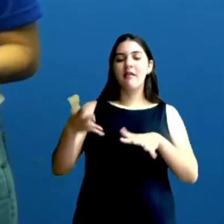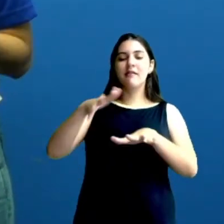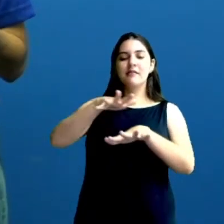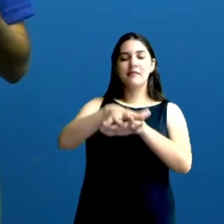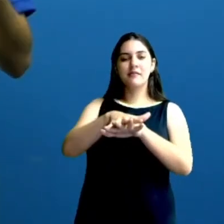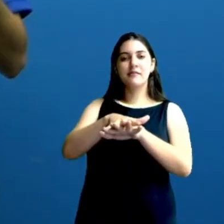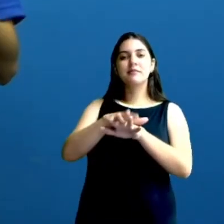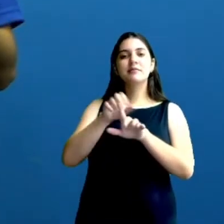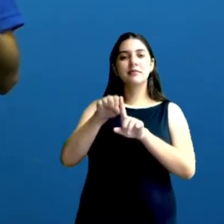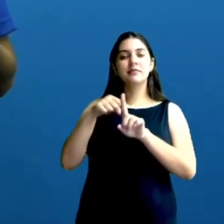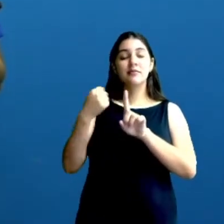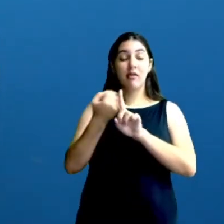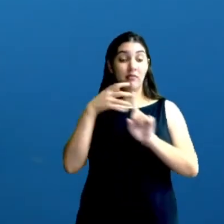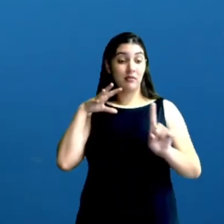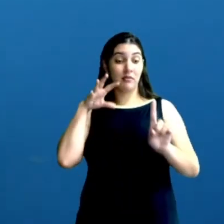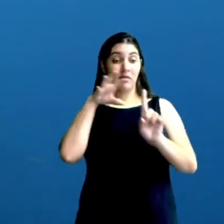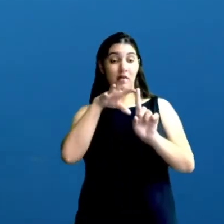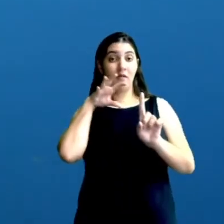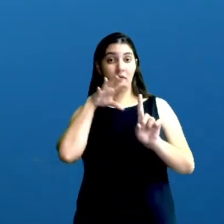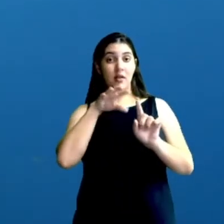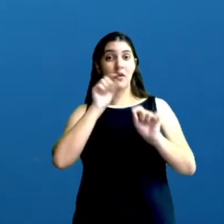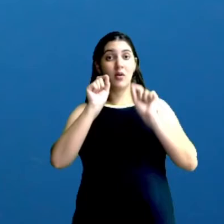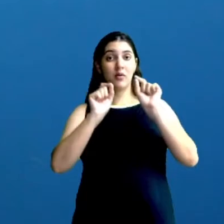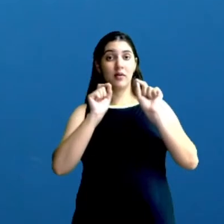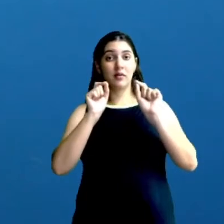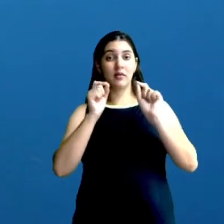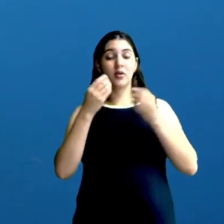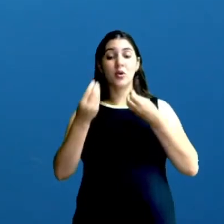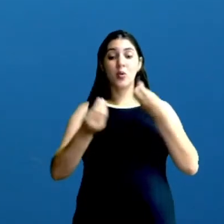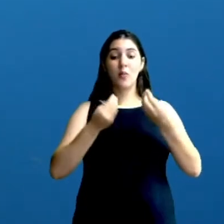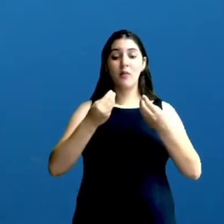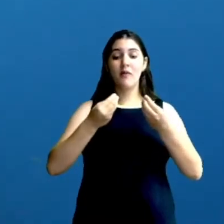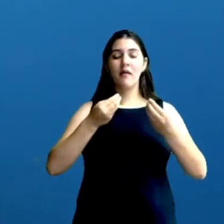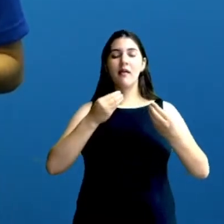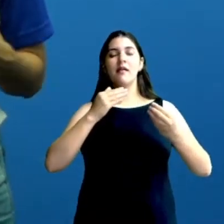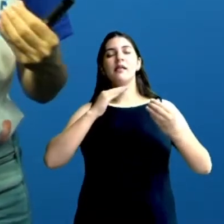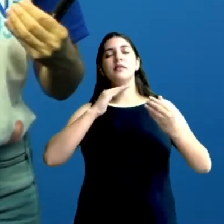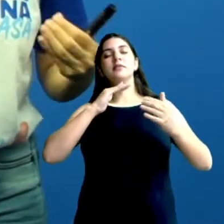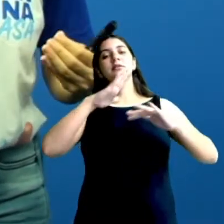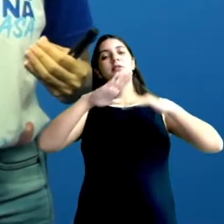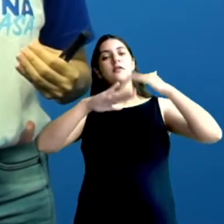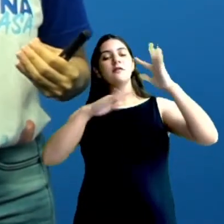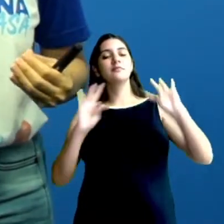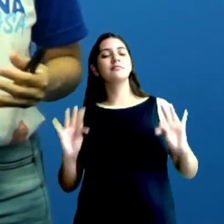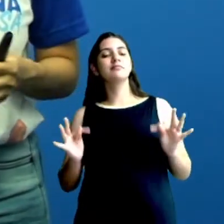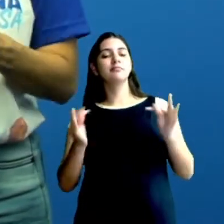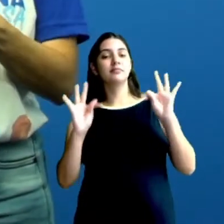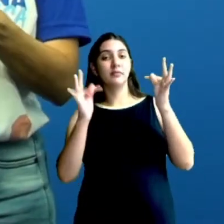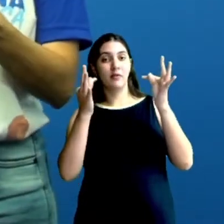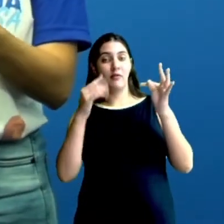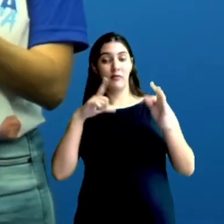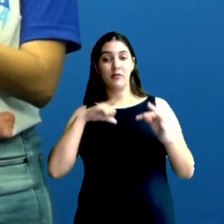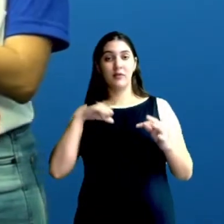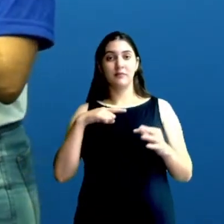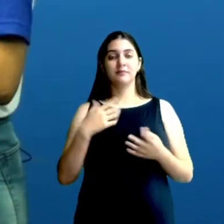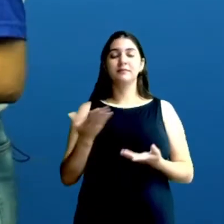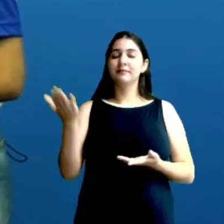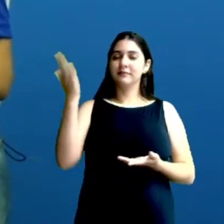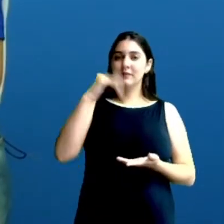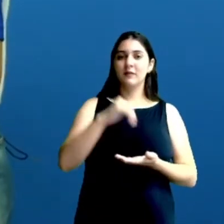social, ela é influenciada pela forma que a evolução tecnológica se dá. Vamos